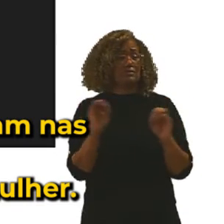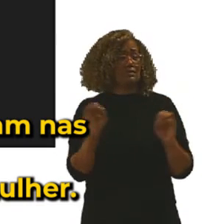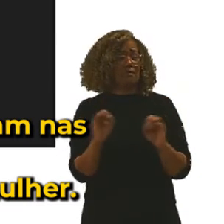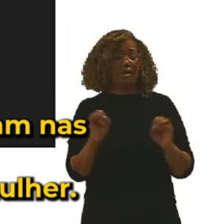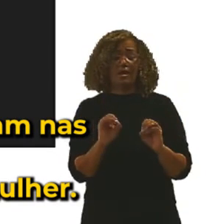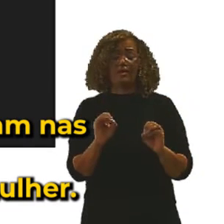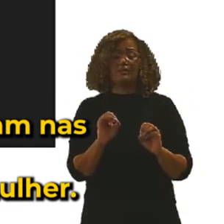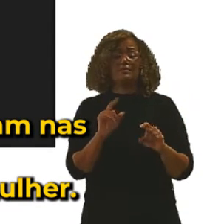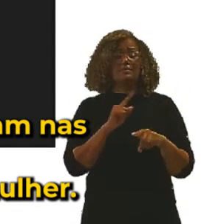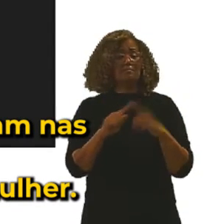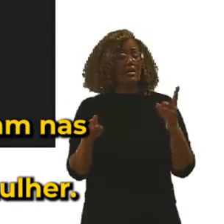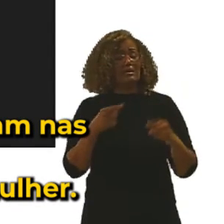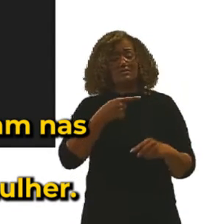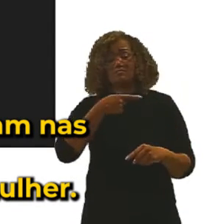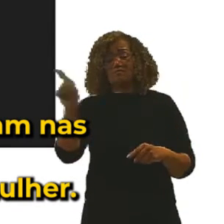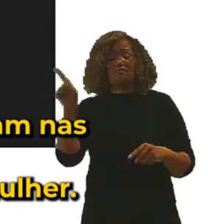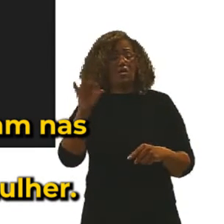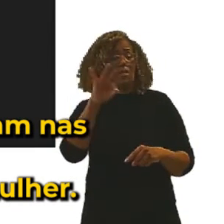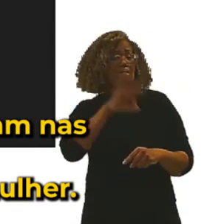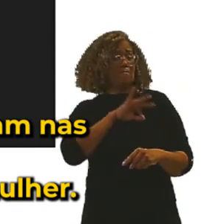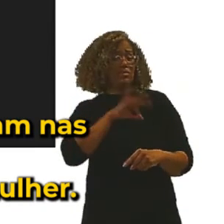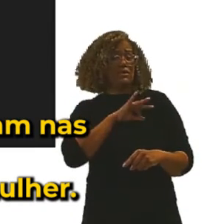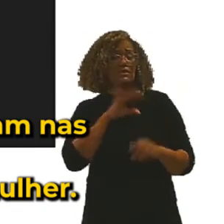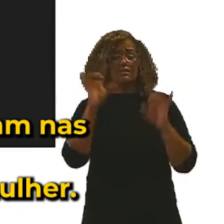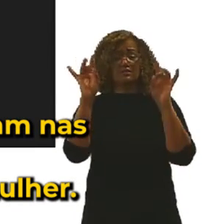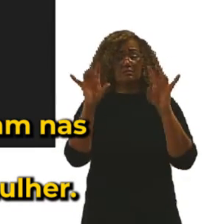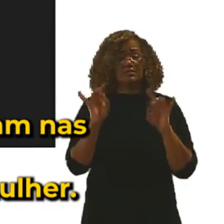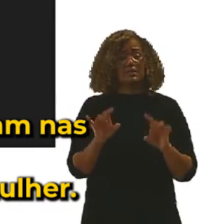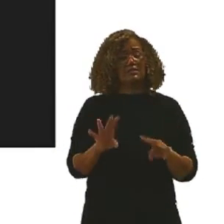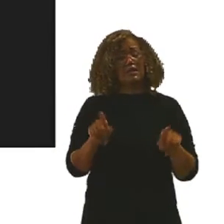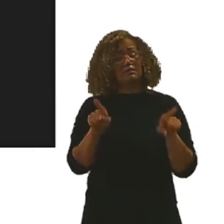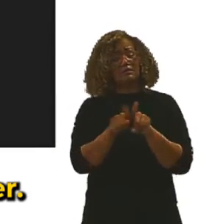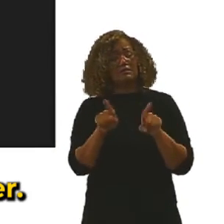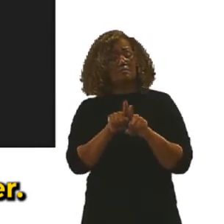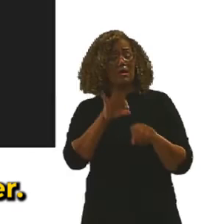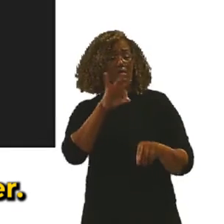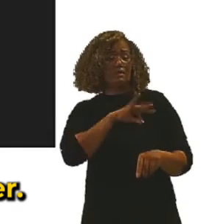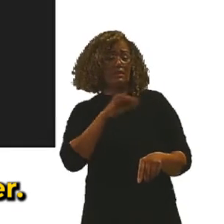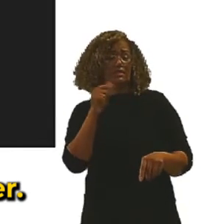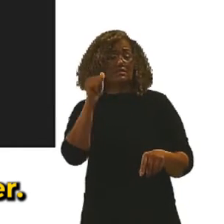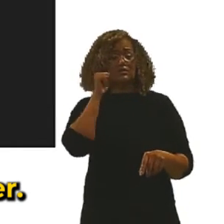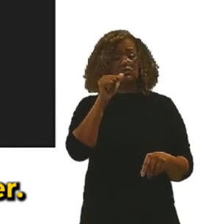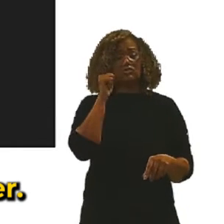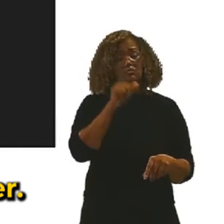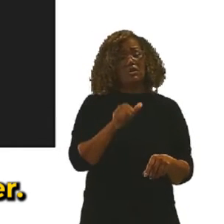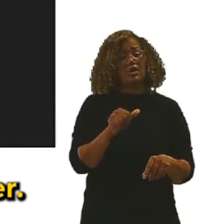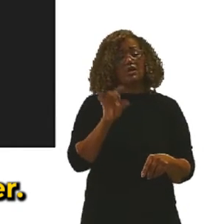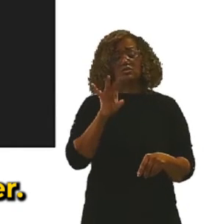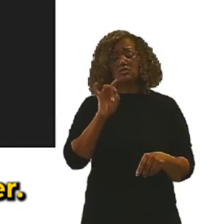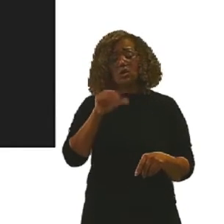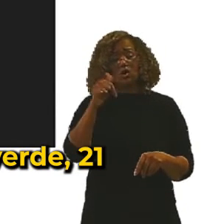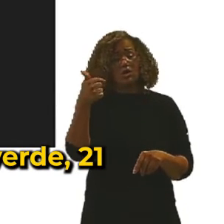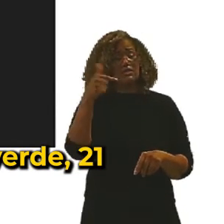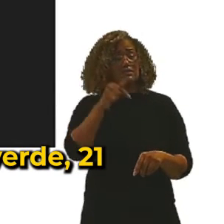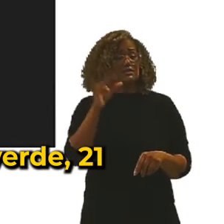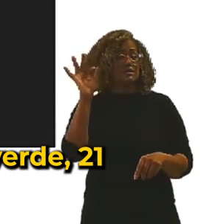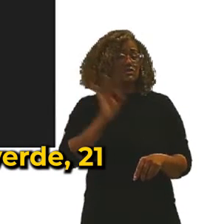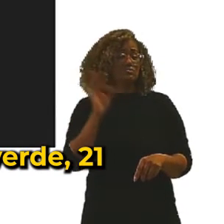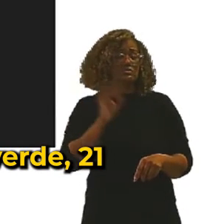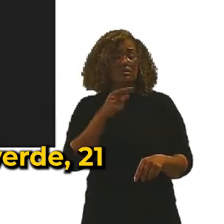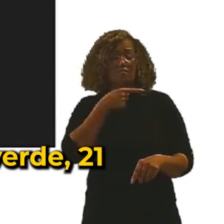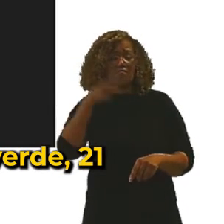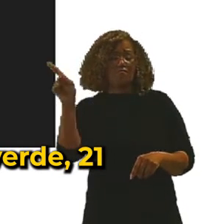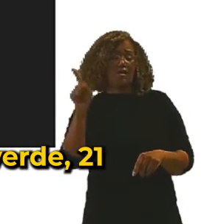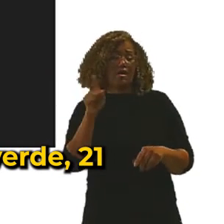31%, mas não foram nas delegacias nem especializadas e nem delegacias da mulher, né? Que 17% foi na delegacia da mulher, né? E em relação